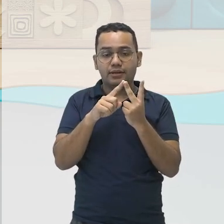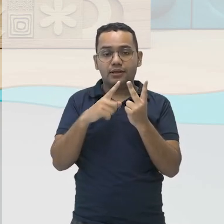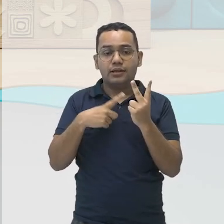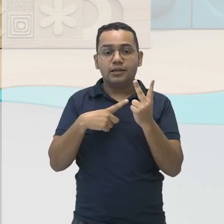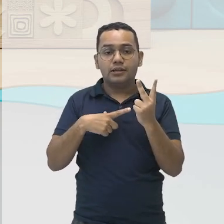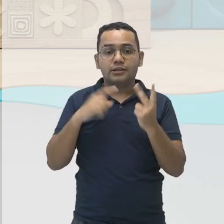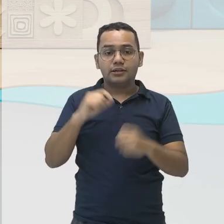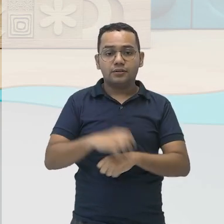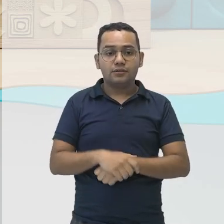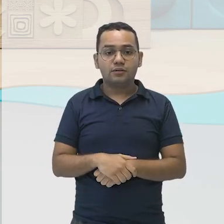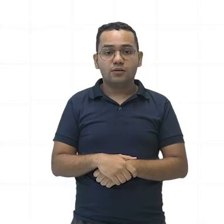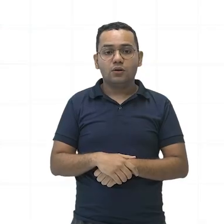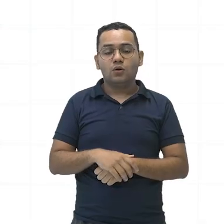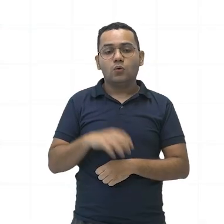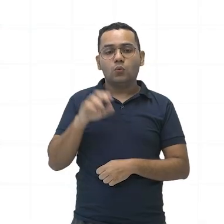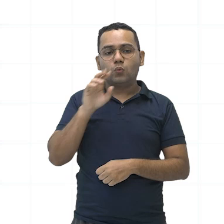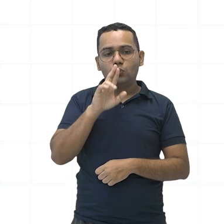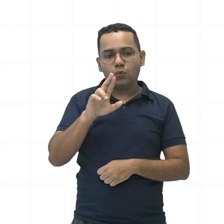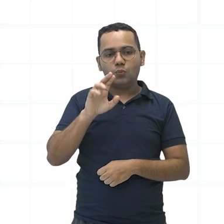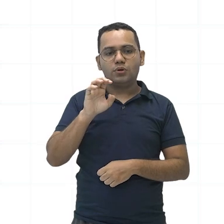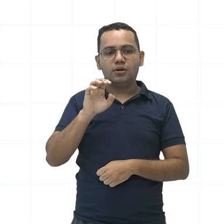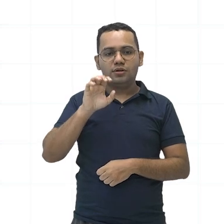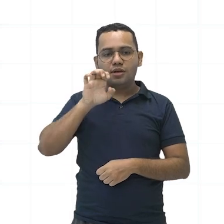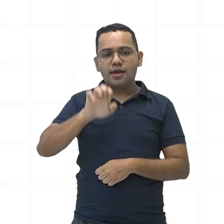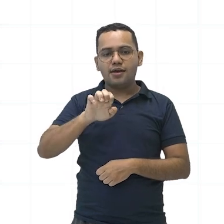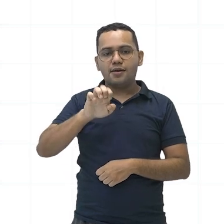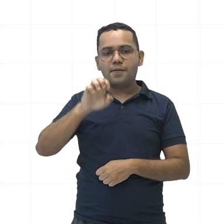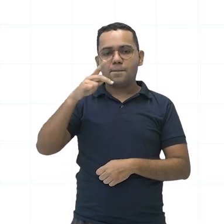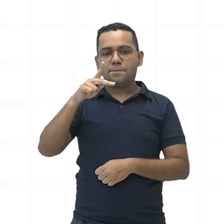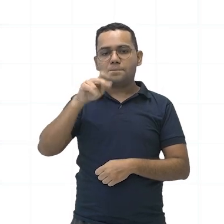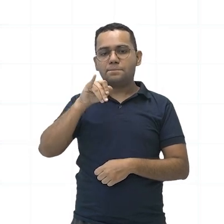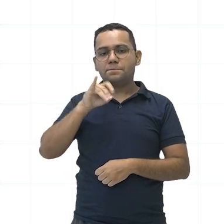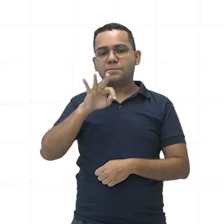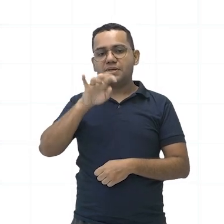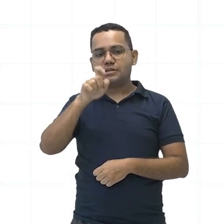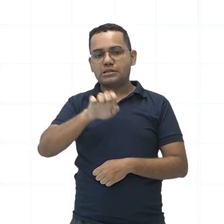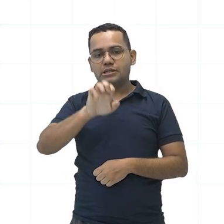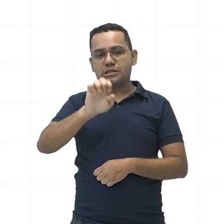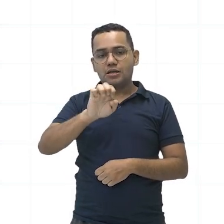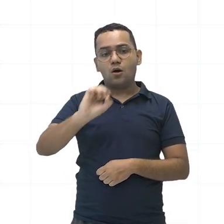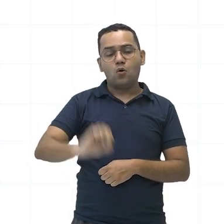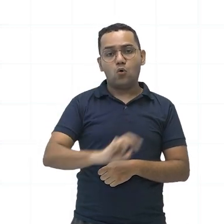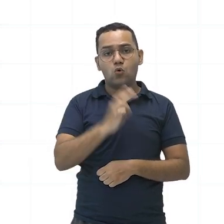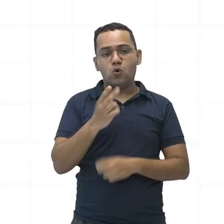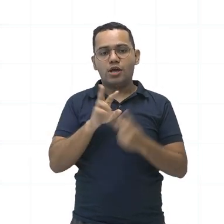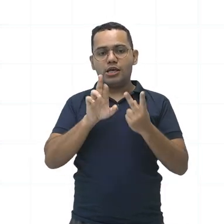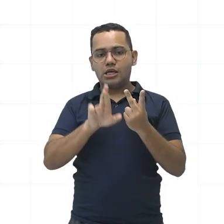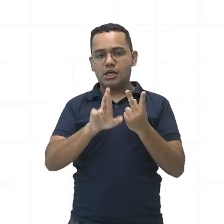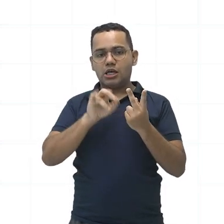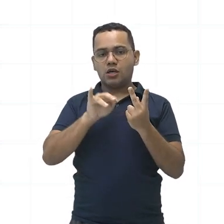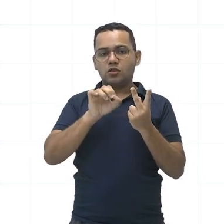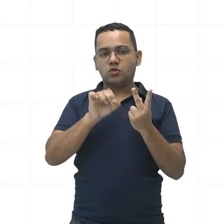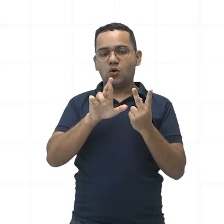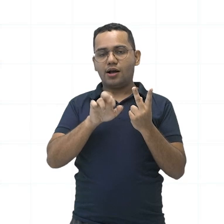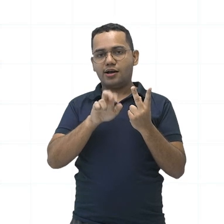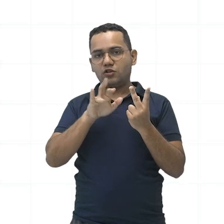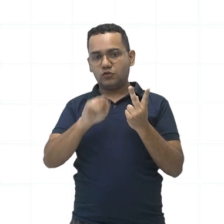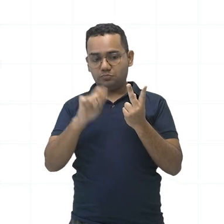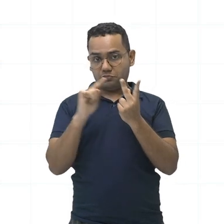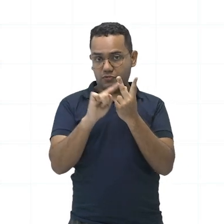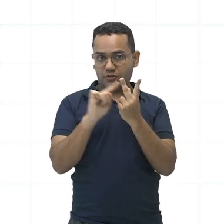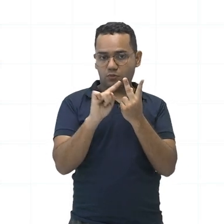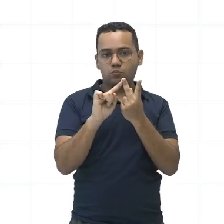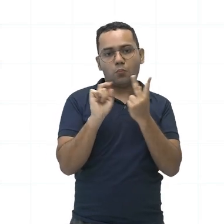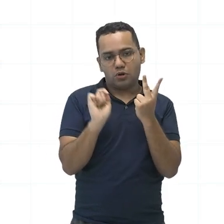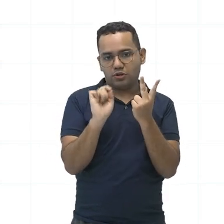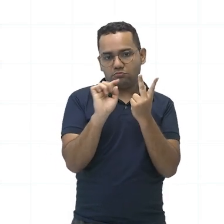de epístase, como vocês vão observar aí na cartela, ou rinorragia. É a perda de sangue pelo nariz que pode